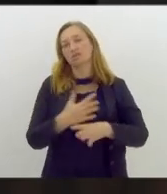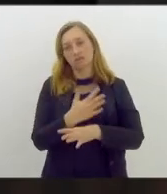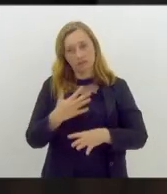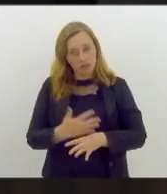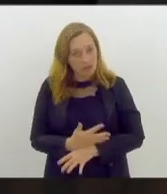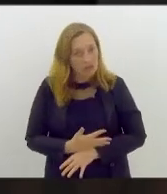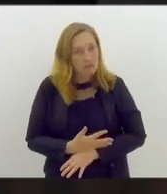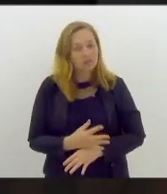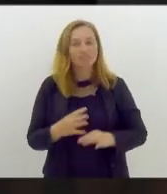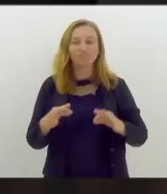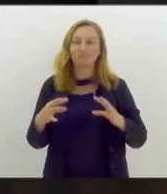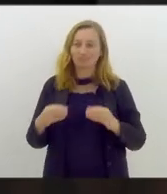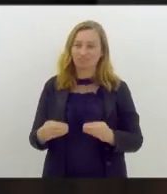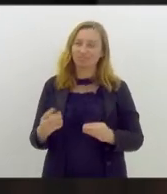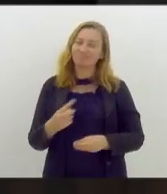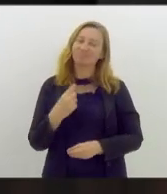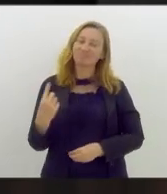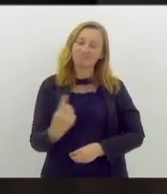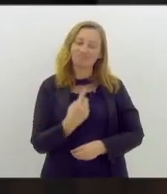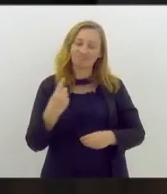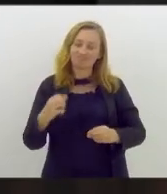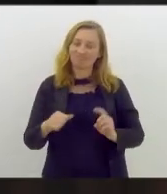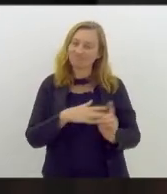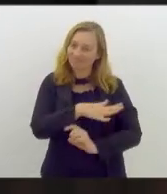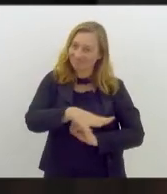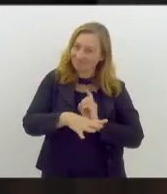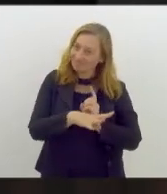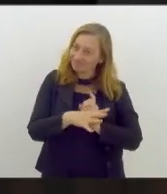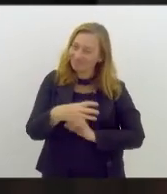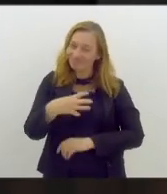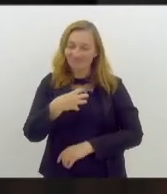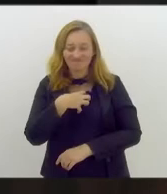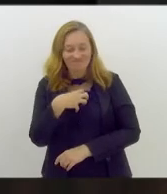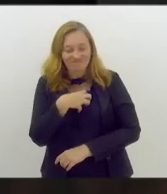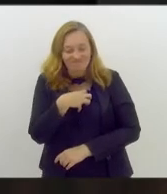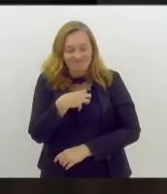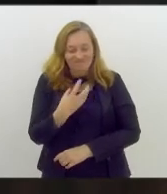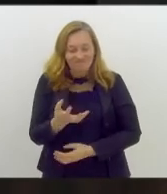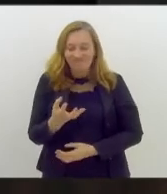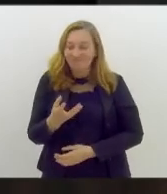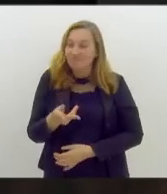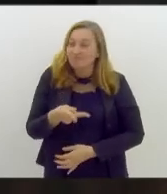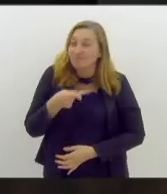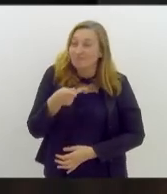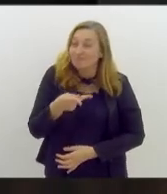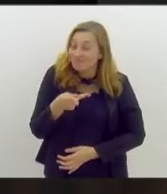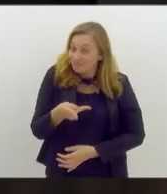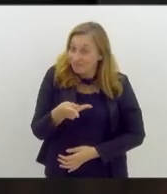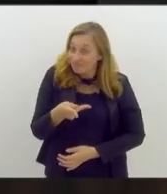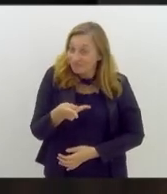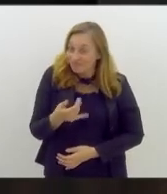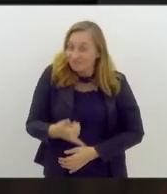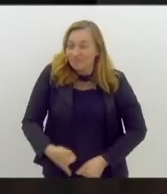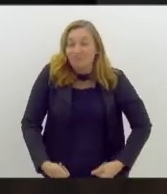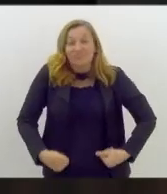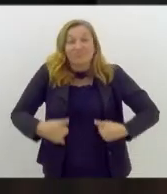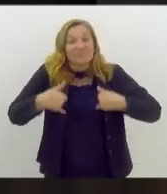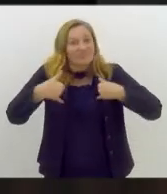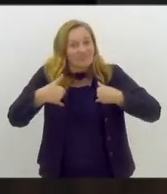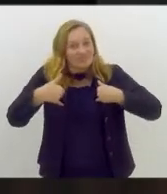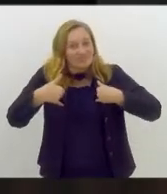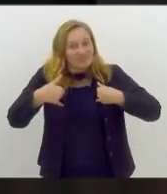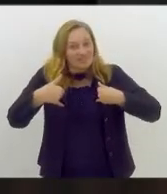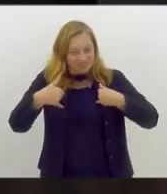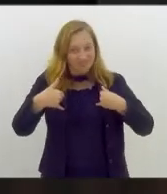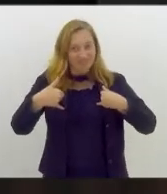e, sobretudo, para a nossa sociedade. Nesse sentido, quero destacar o orgulho e a